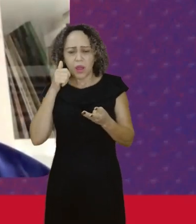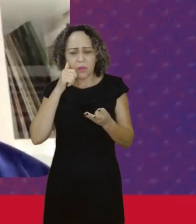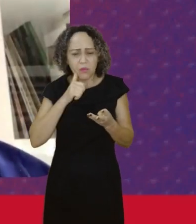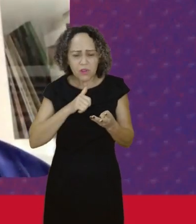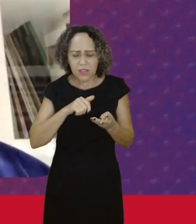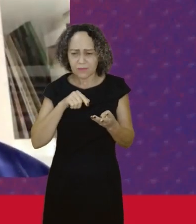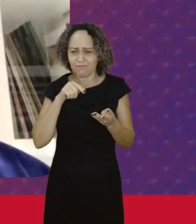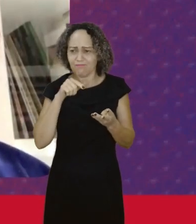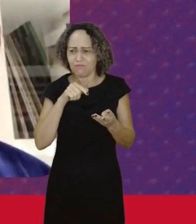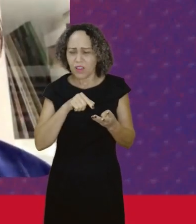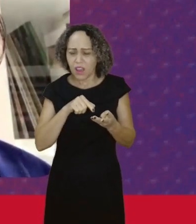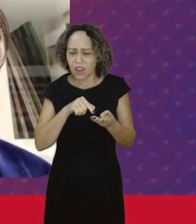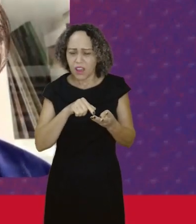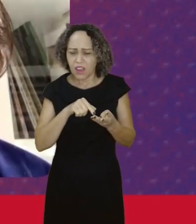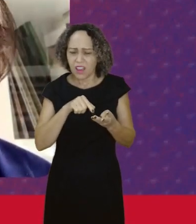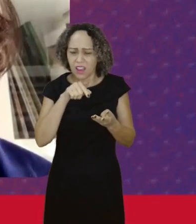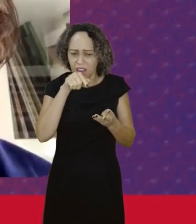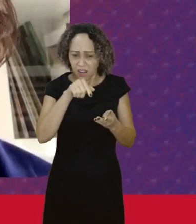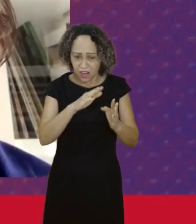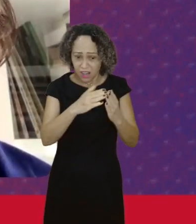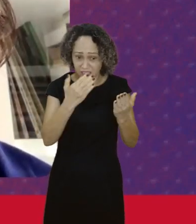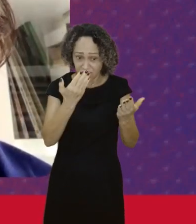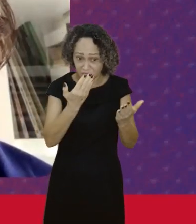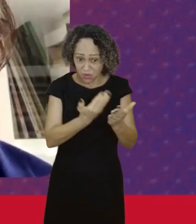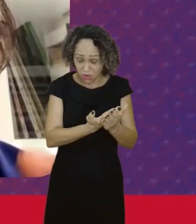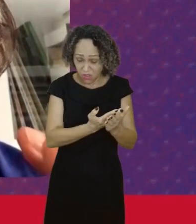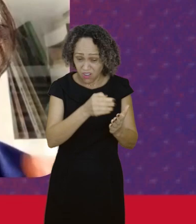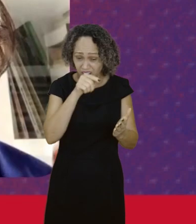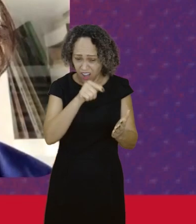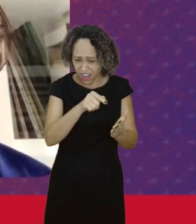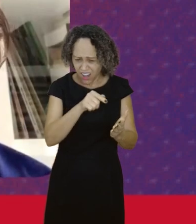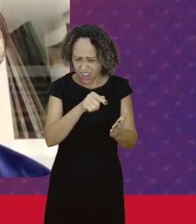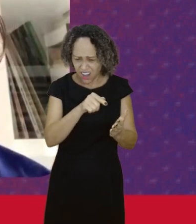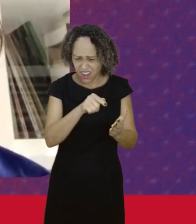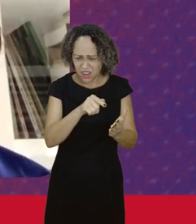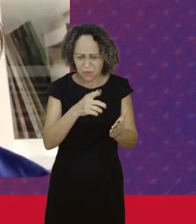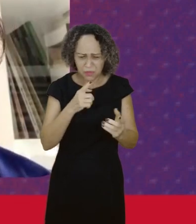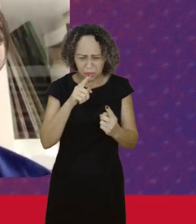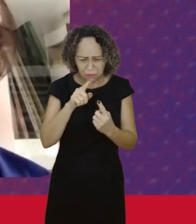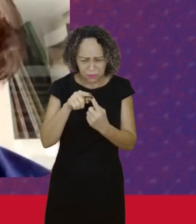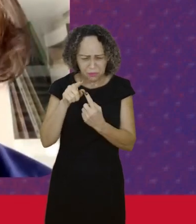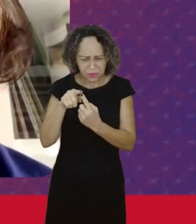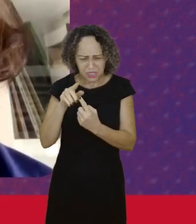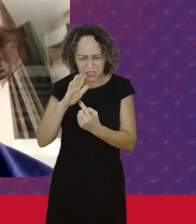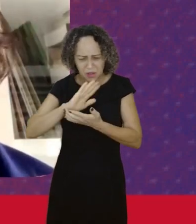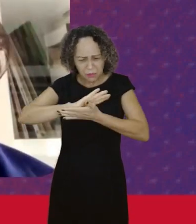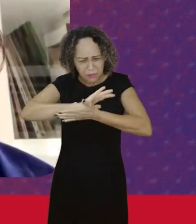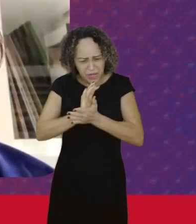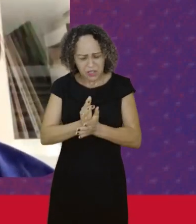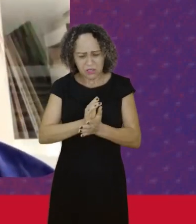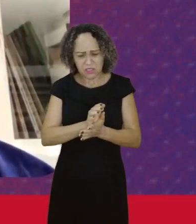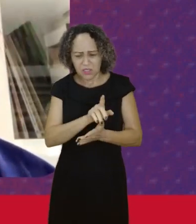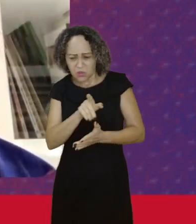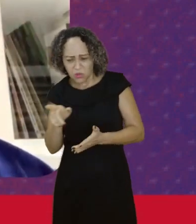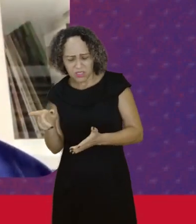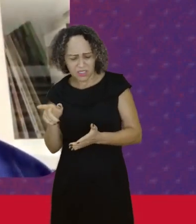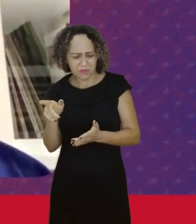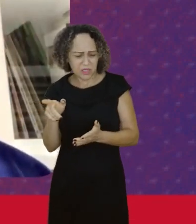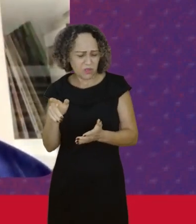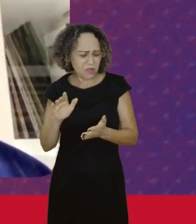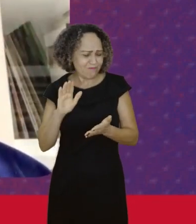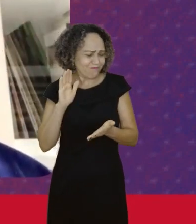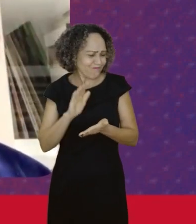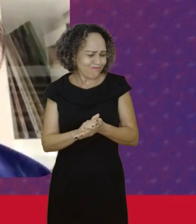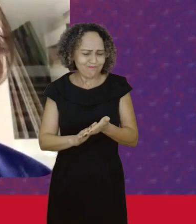seja, a escola não é lugar para nenhum tipo de preconceito e, portanto, não